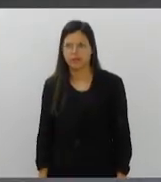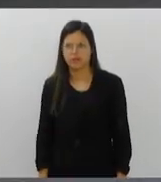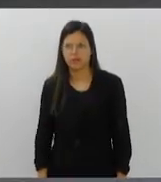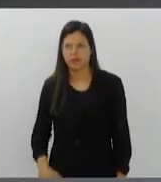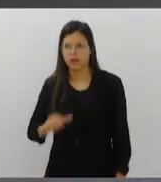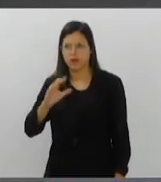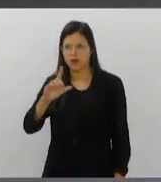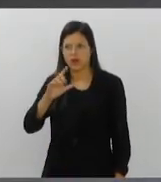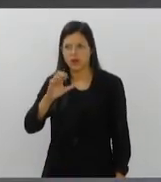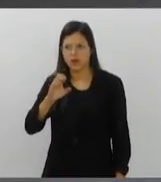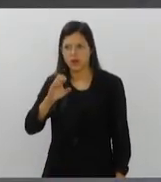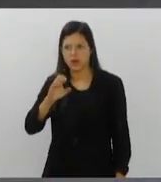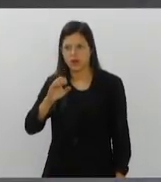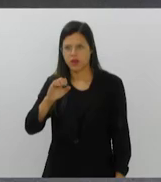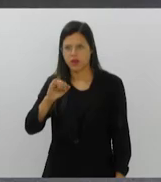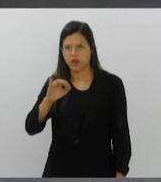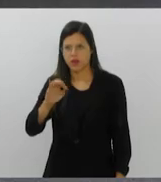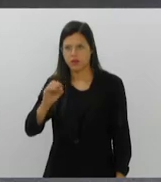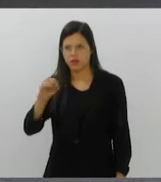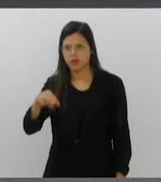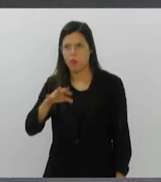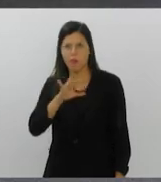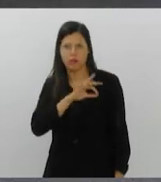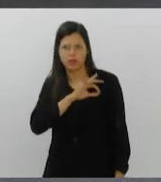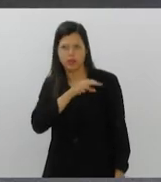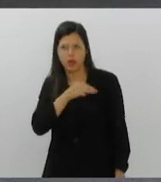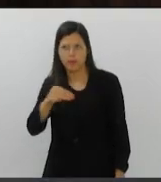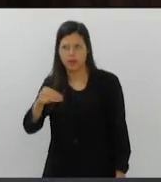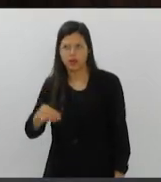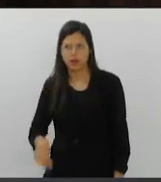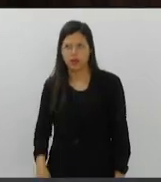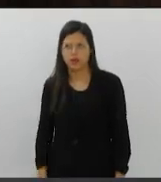Cleiton Marinha da Silva, policial militar.